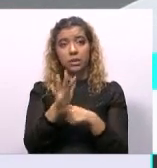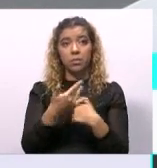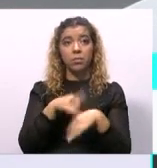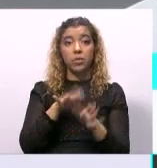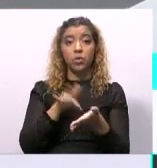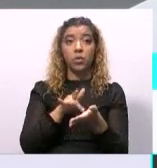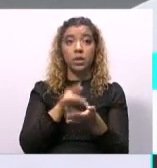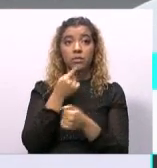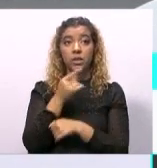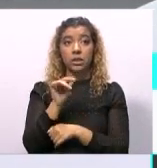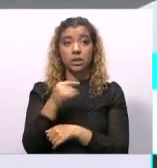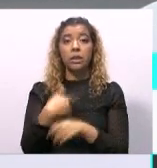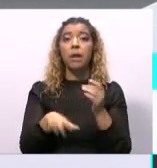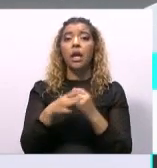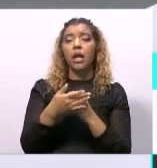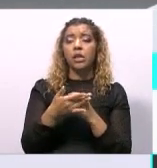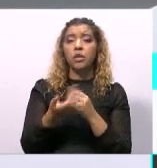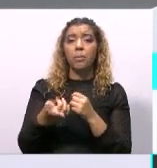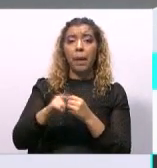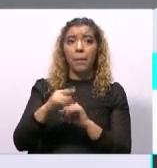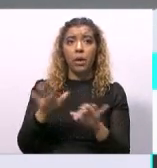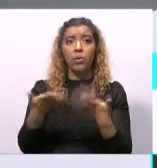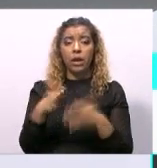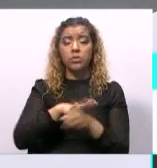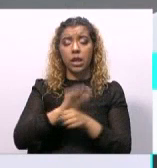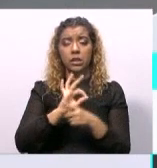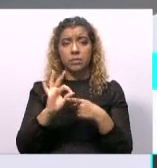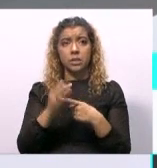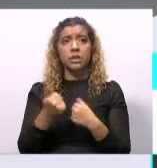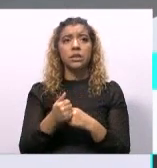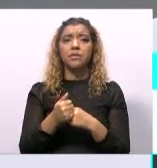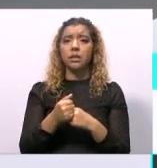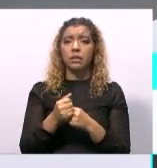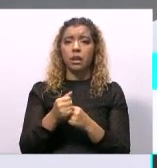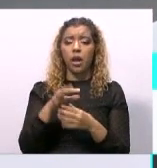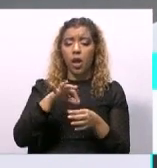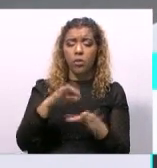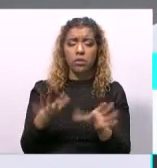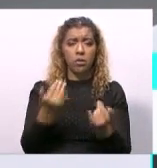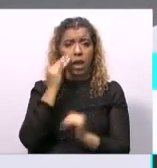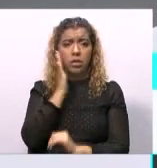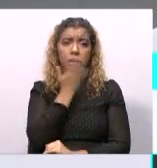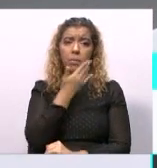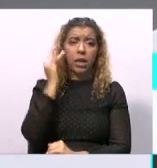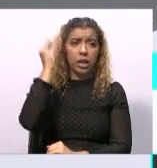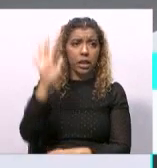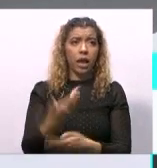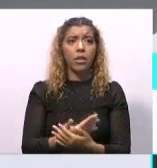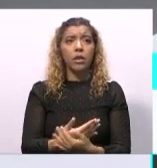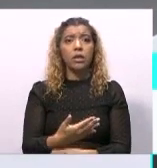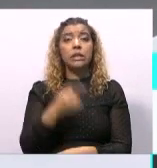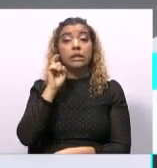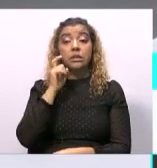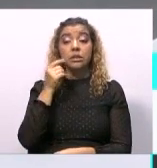o livro também sugere quantas vezes, quantas aplicações deve fazer? A zona do corpo, quantas gotas, mediante a idade, como aplicar, quantas vezes ao dia, quantos